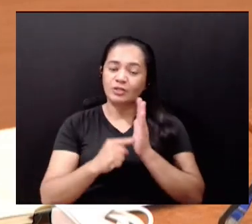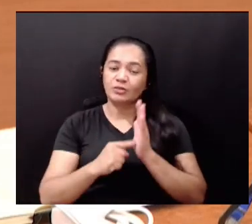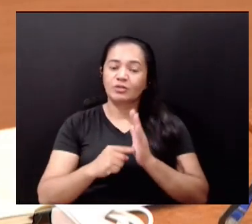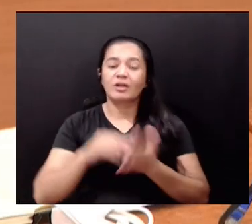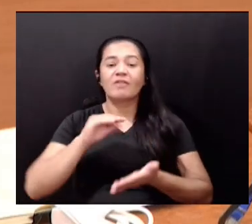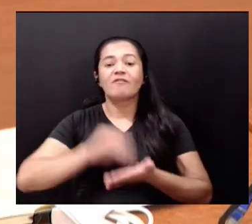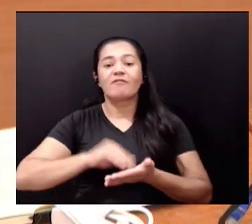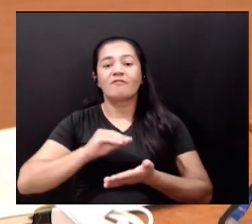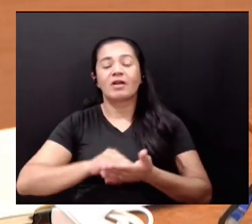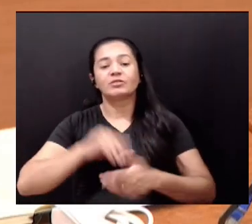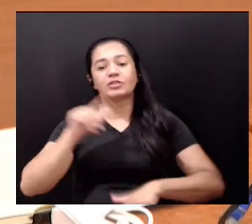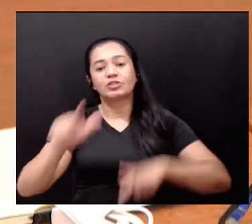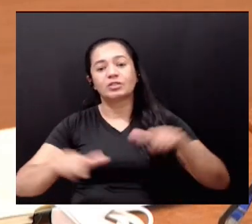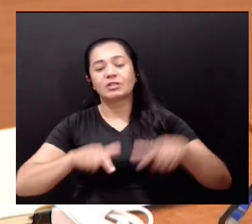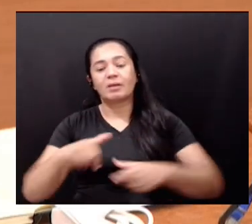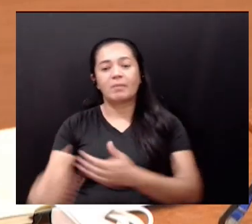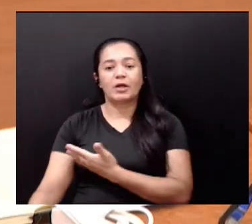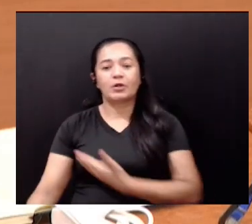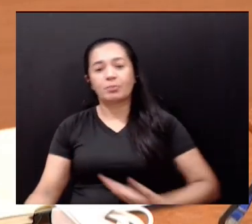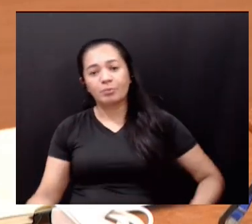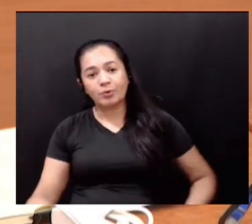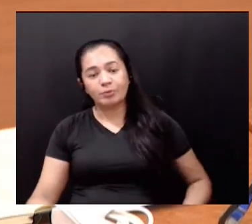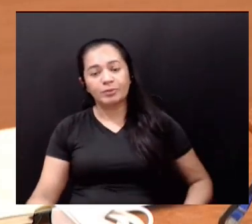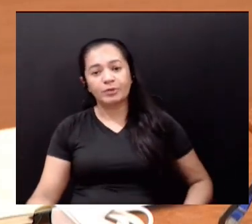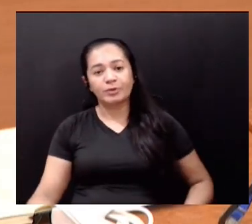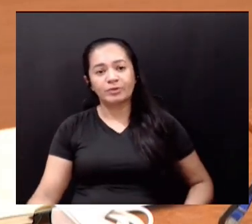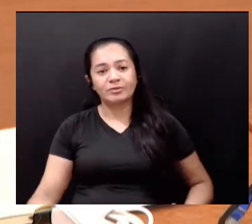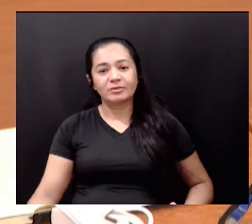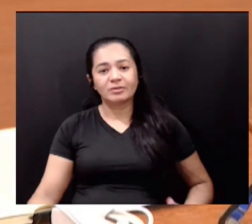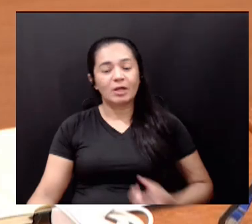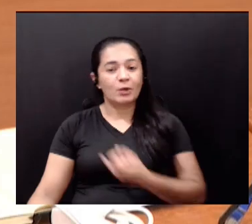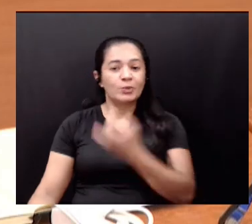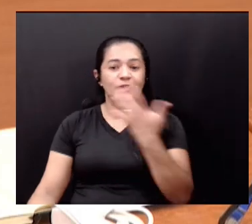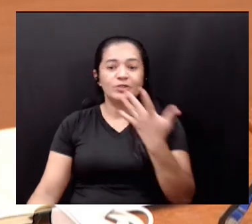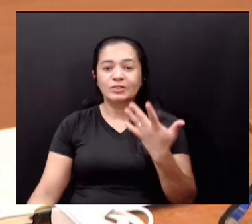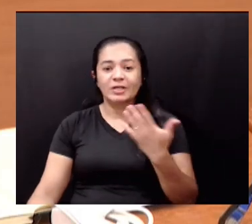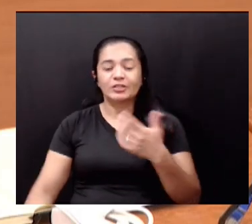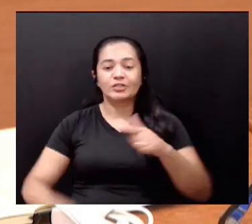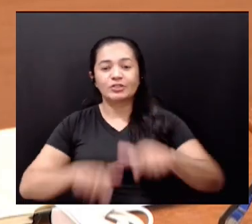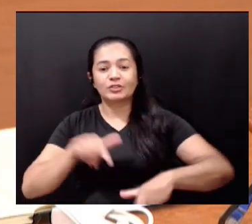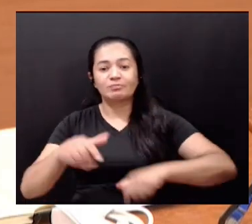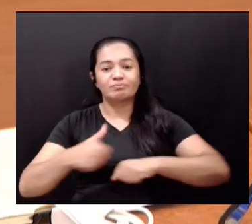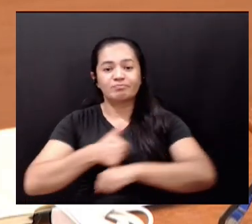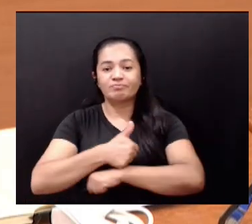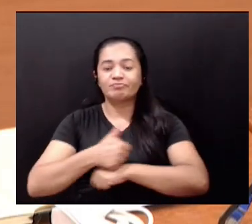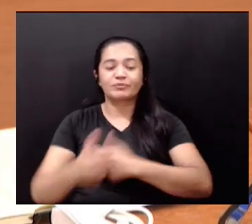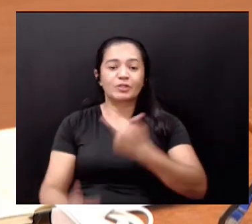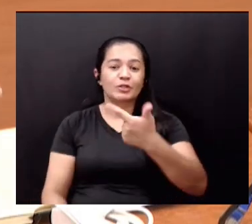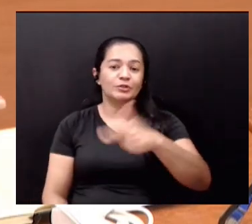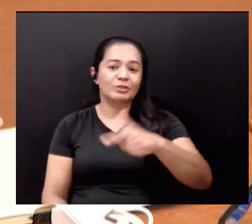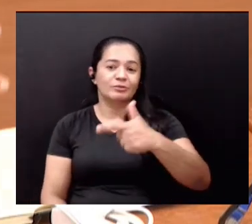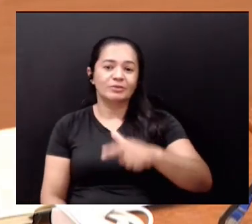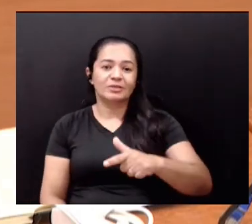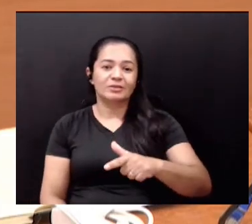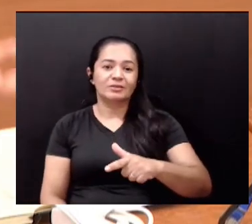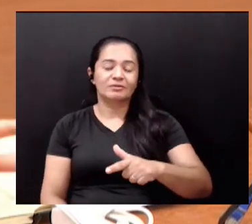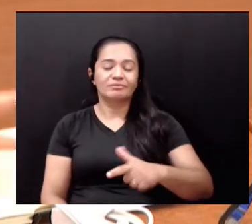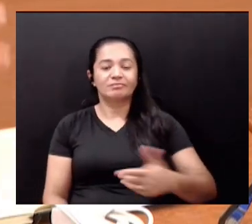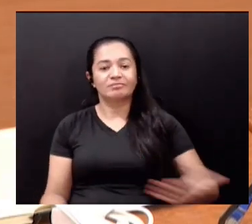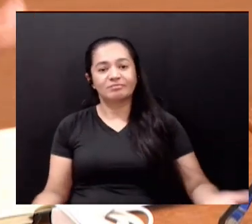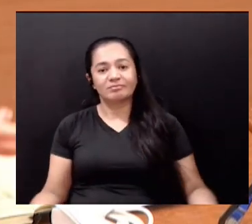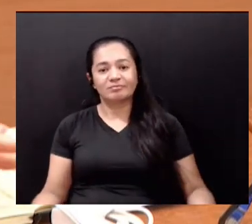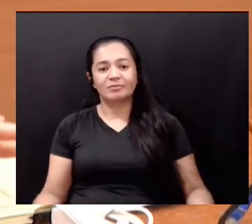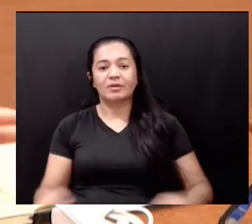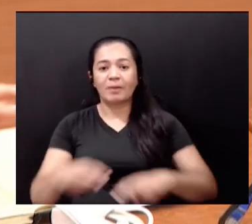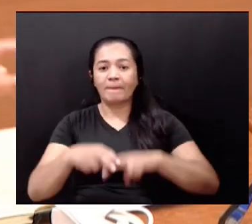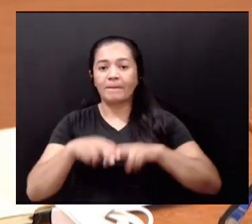de servidores em número suficiente para atender. Nós não temos, é um serviço centralizado, então as mulheres,